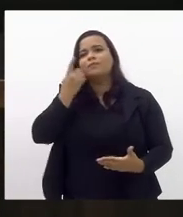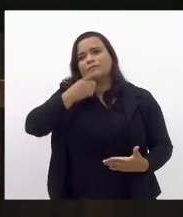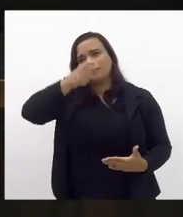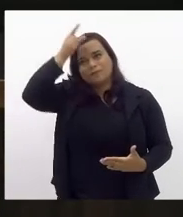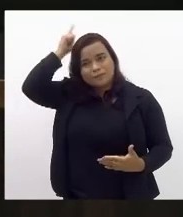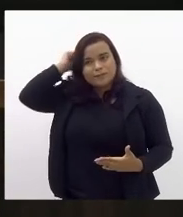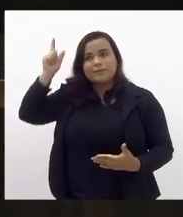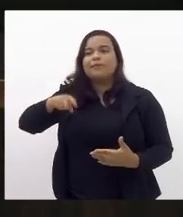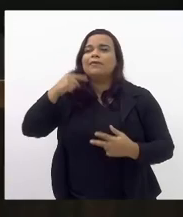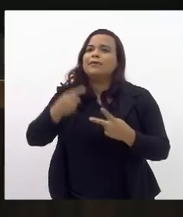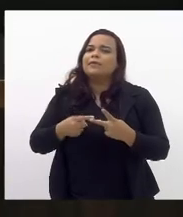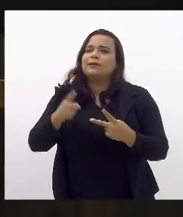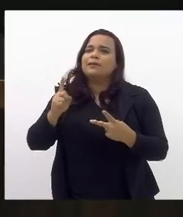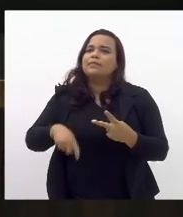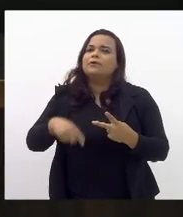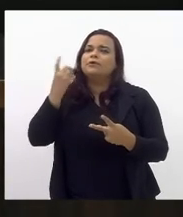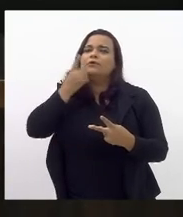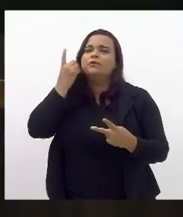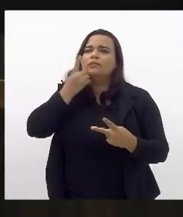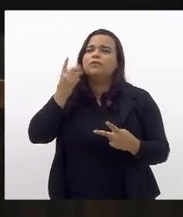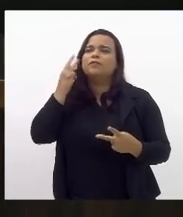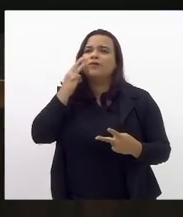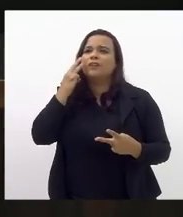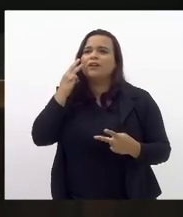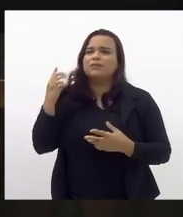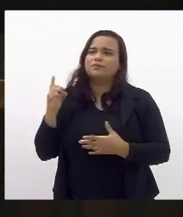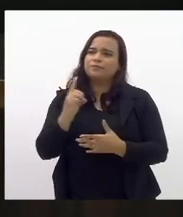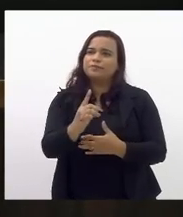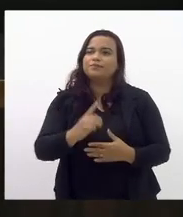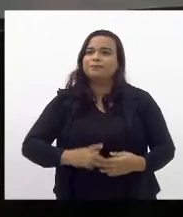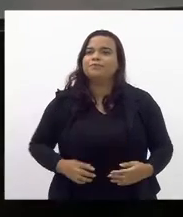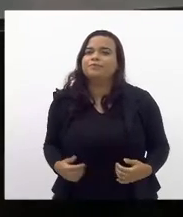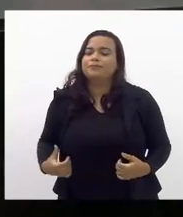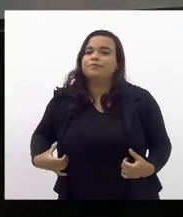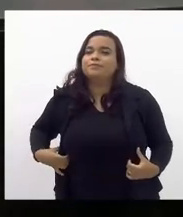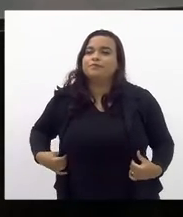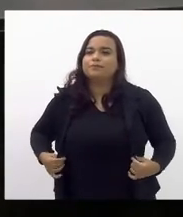Paulo, o próximo orador inscrito é o nobre deputado Valdec Carneiro.